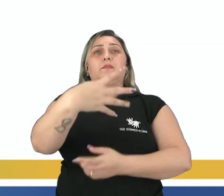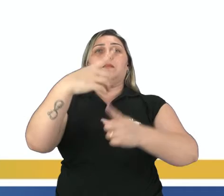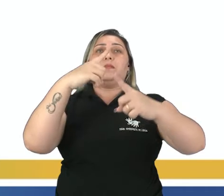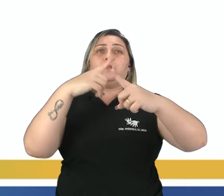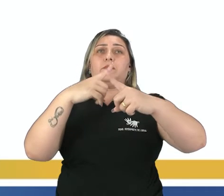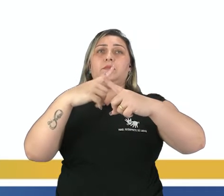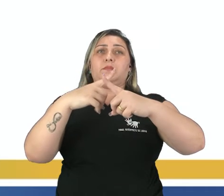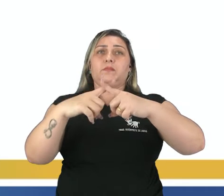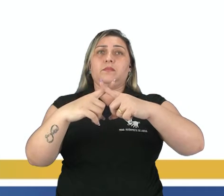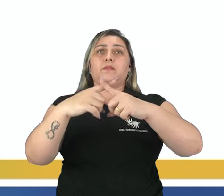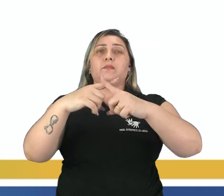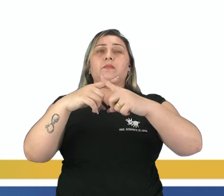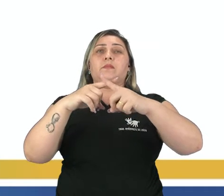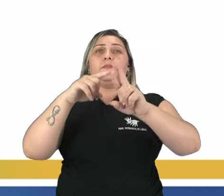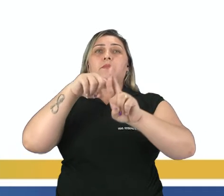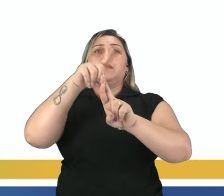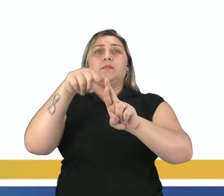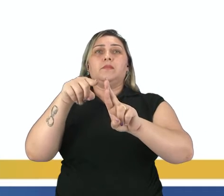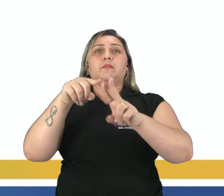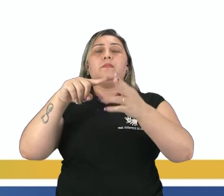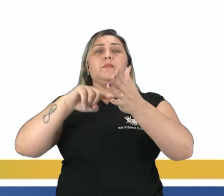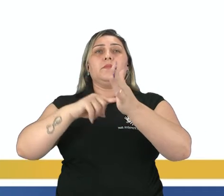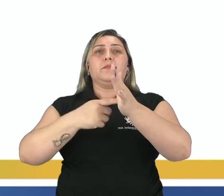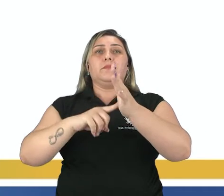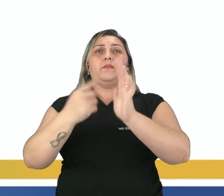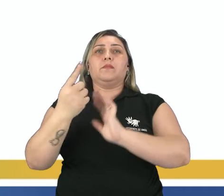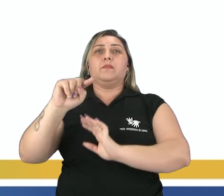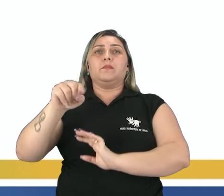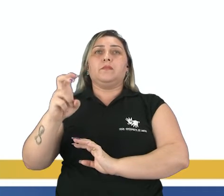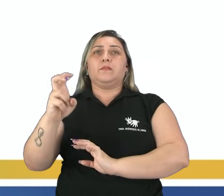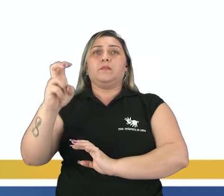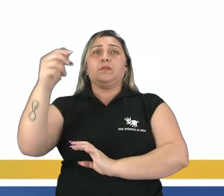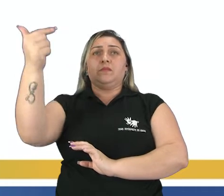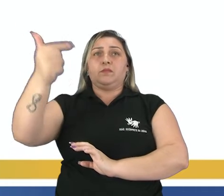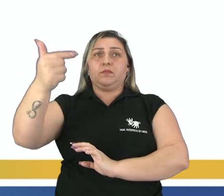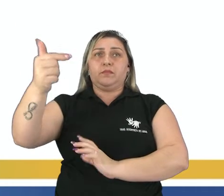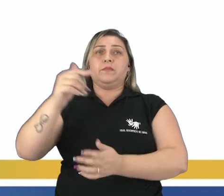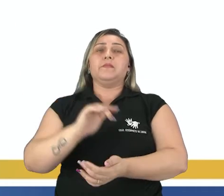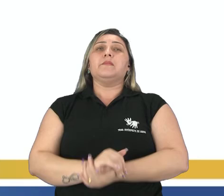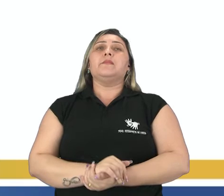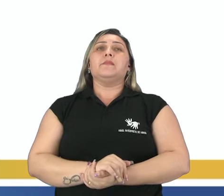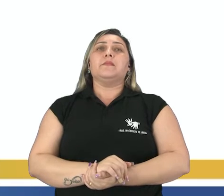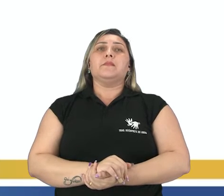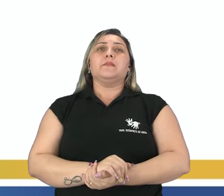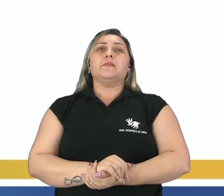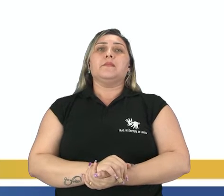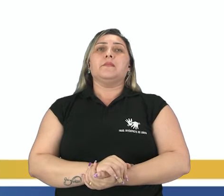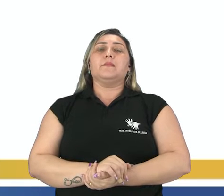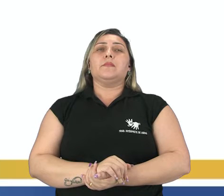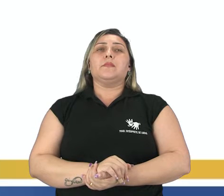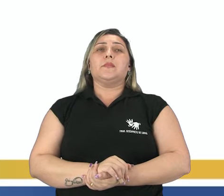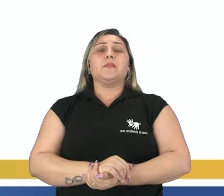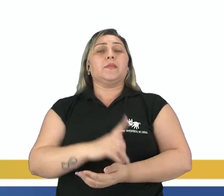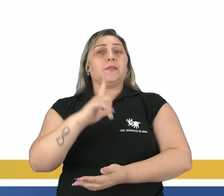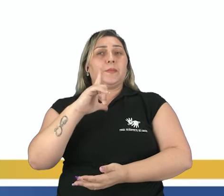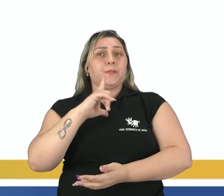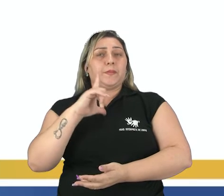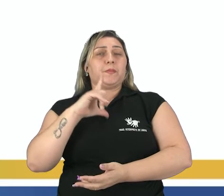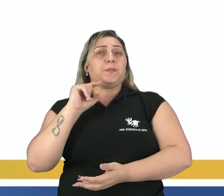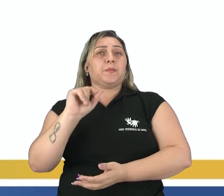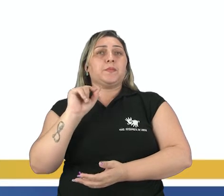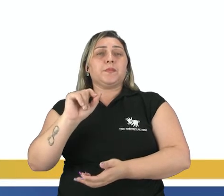a 4 vezes o π vezes 1,5 elevado ao quadrado, que por sua